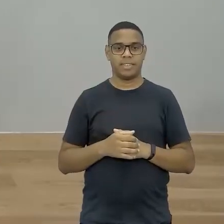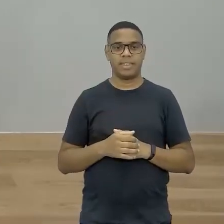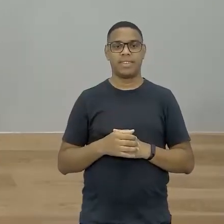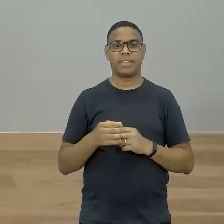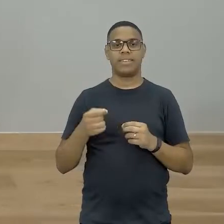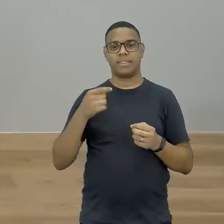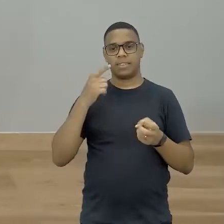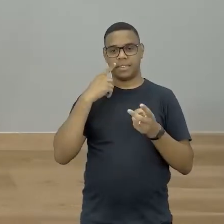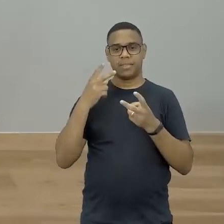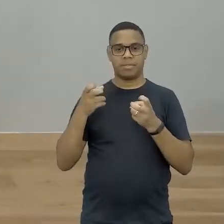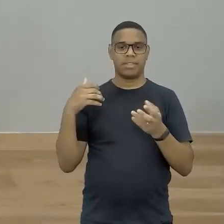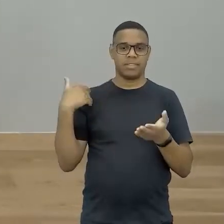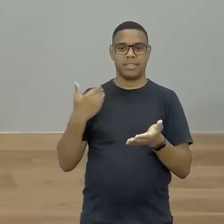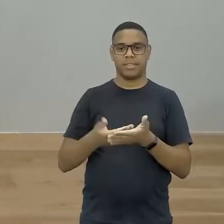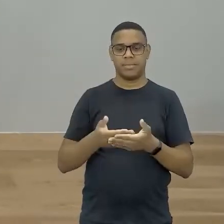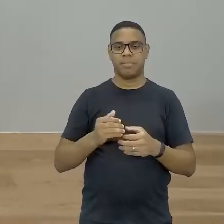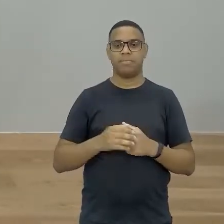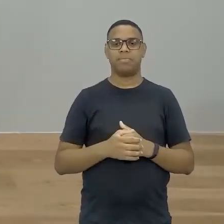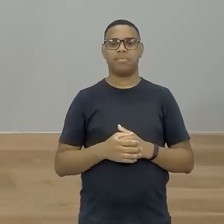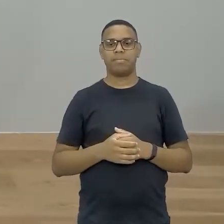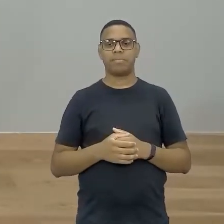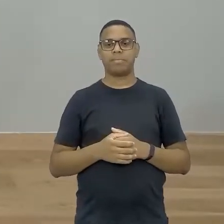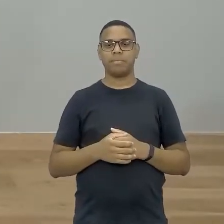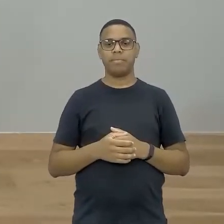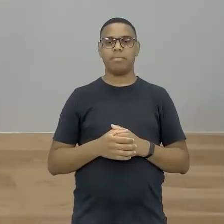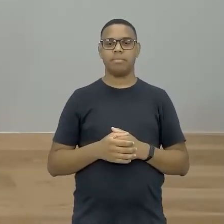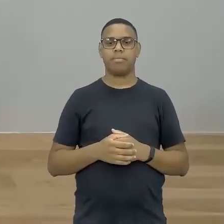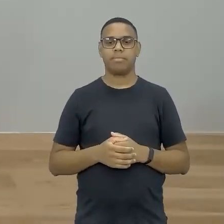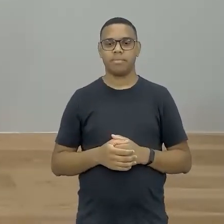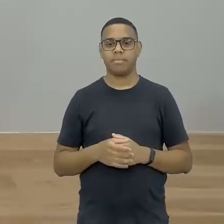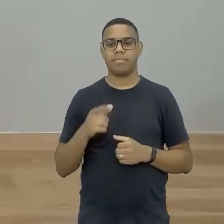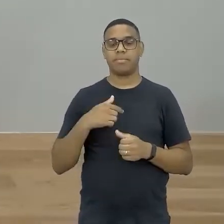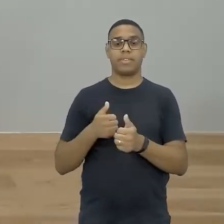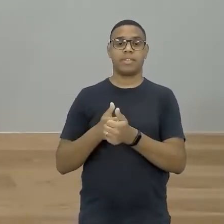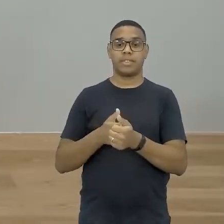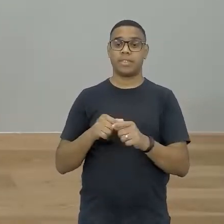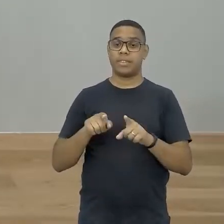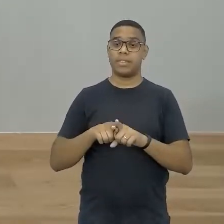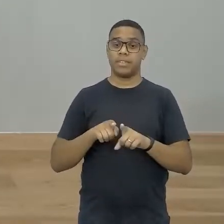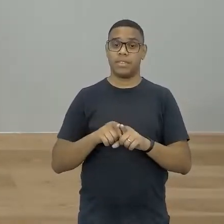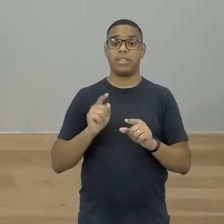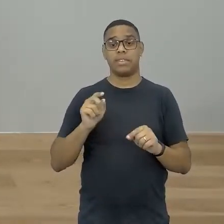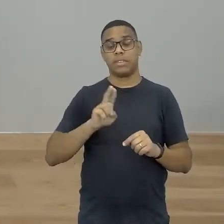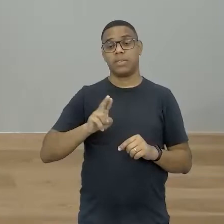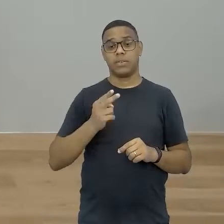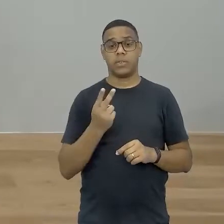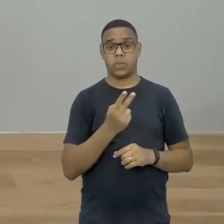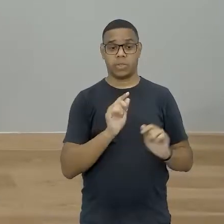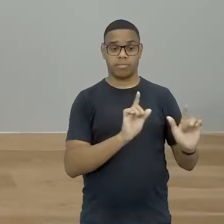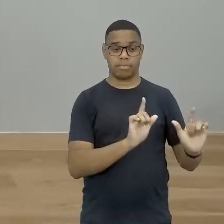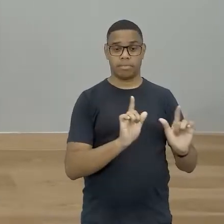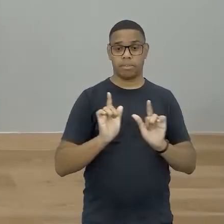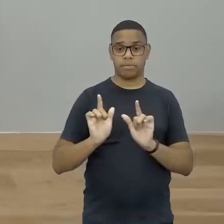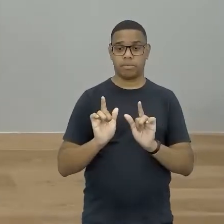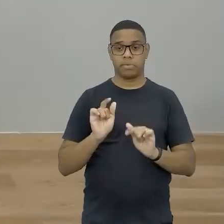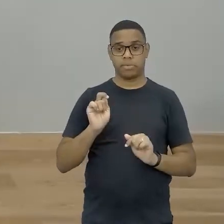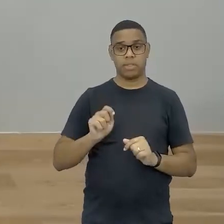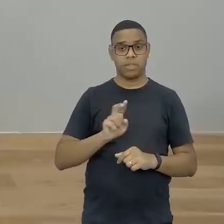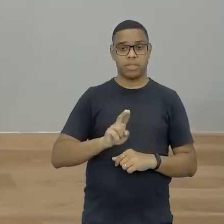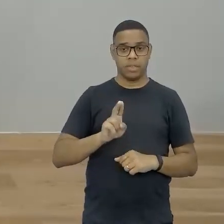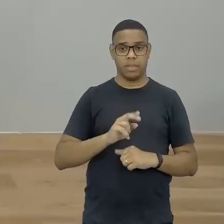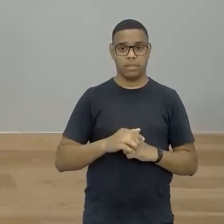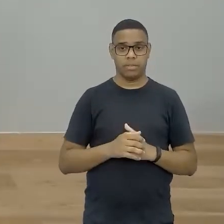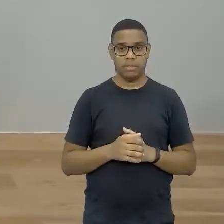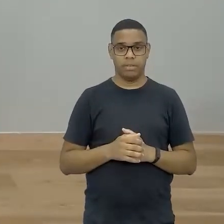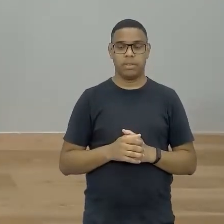os livros. tempos imemoriais aí, ó. O livro sempre acompanha. Inclusive, daria até para usar as duas imagens, né? Você